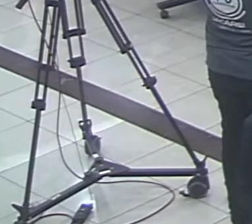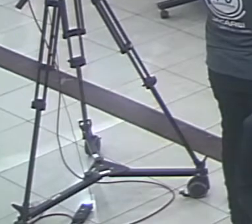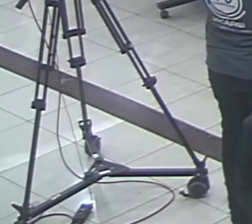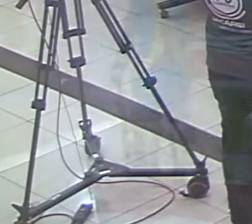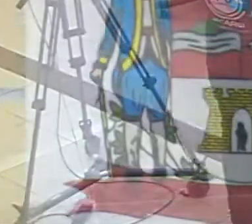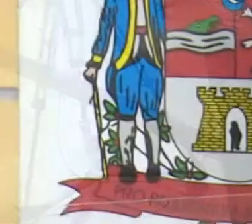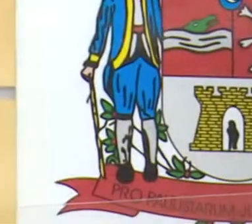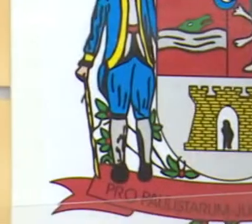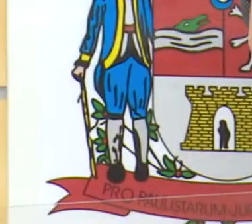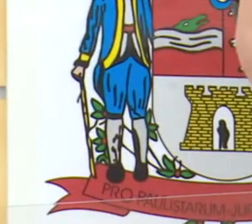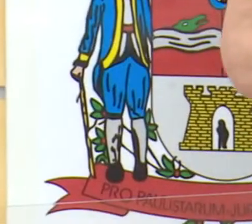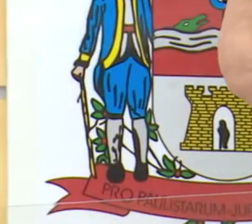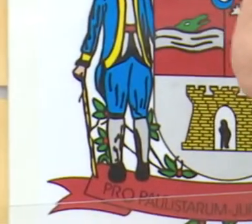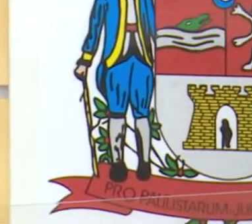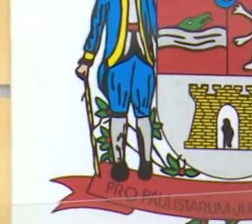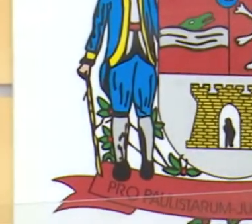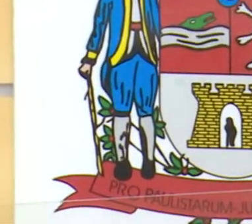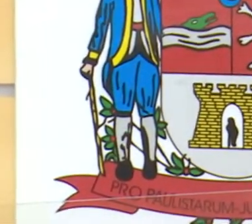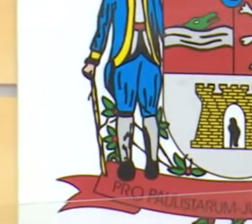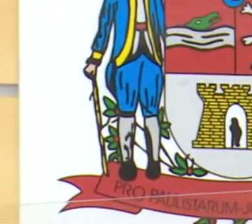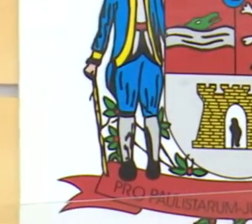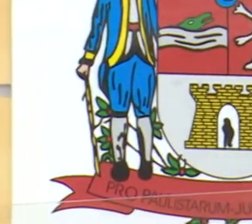E aí